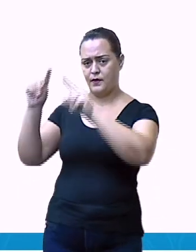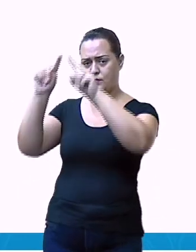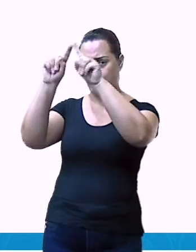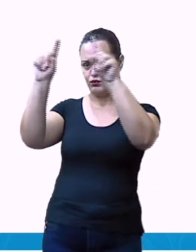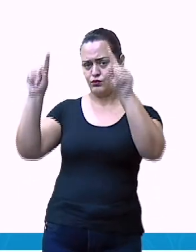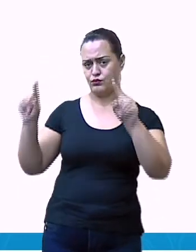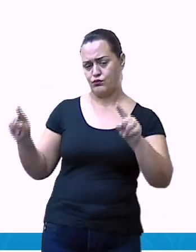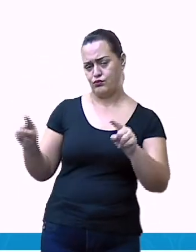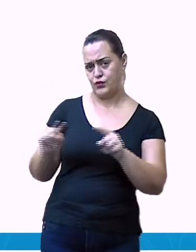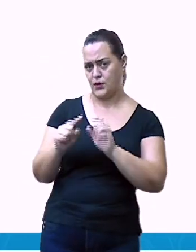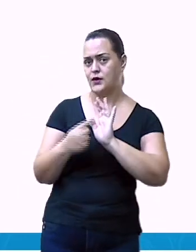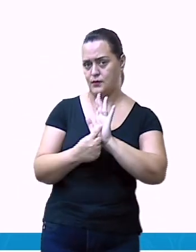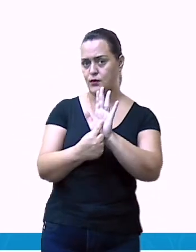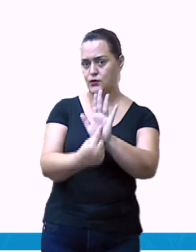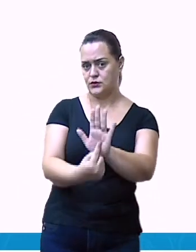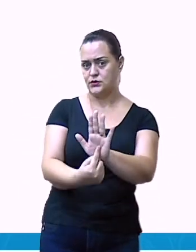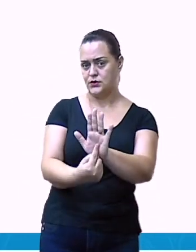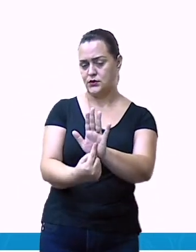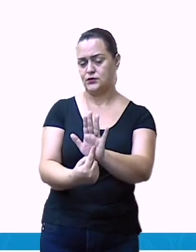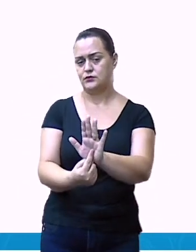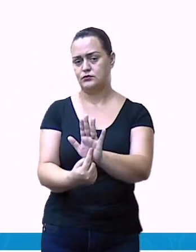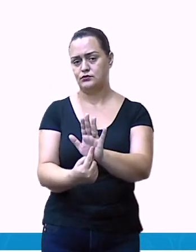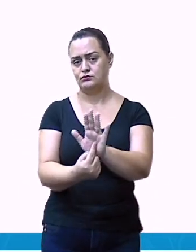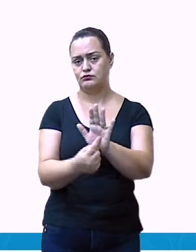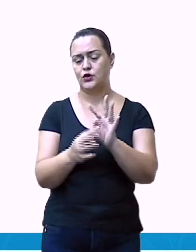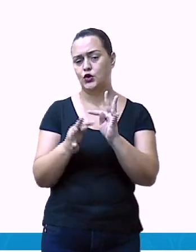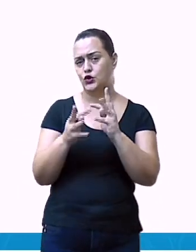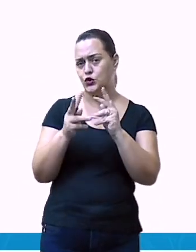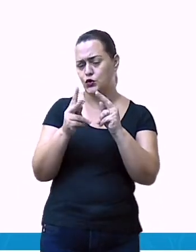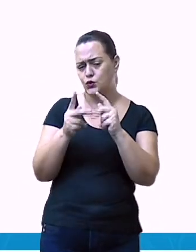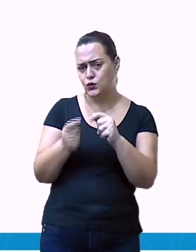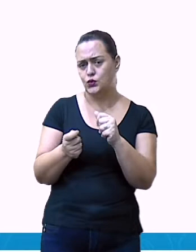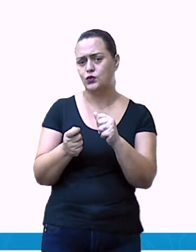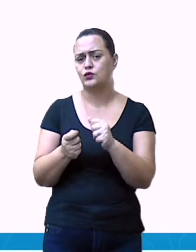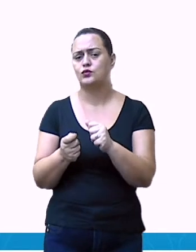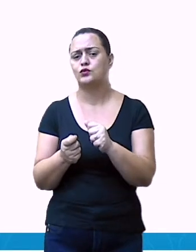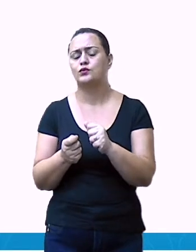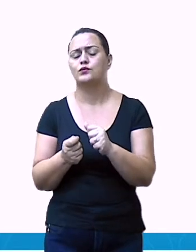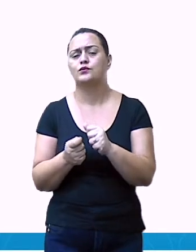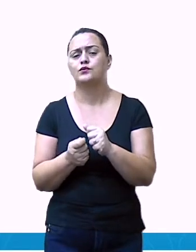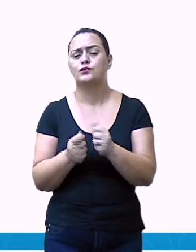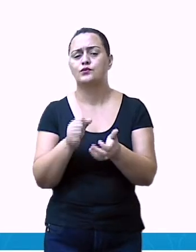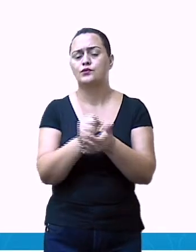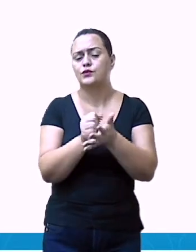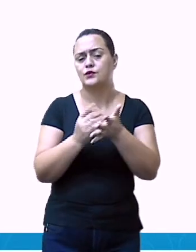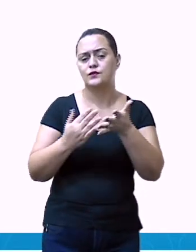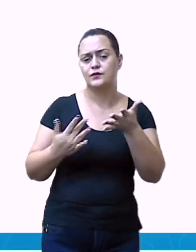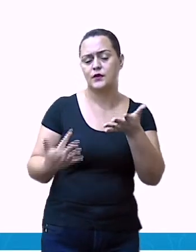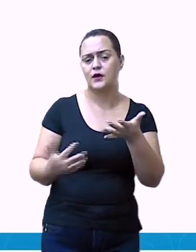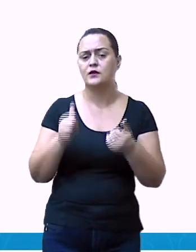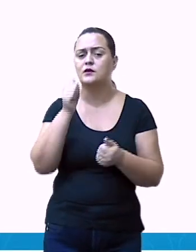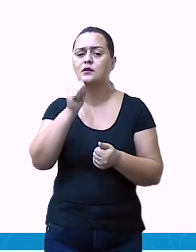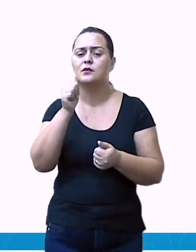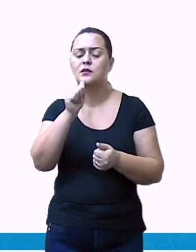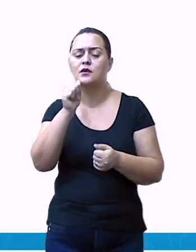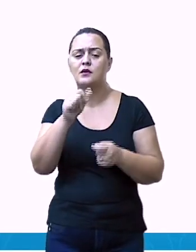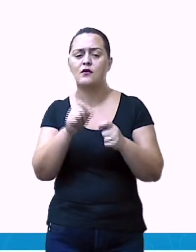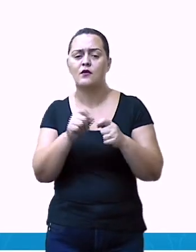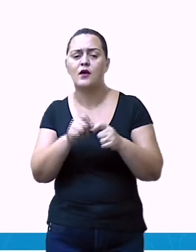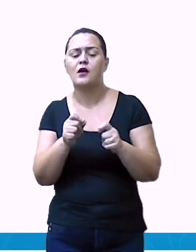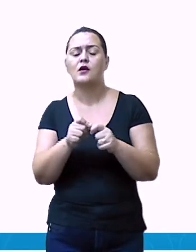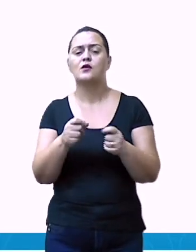pontos. O terceiro, 1,6. O quarto exercício, 2 pontos. O